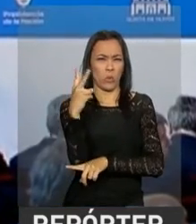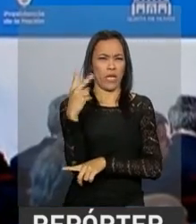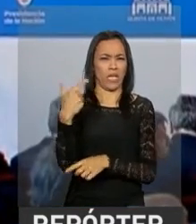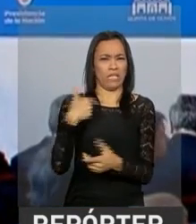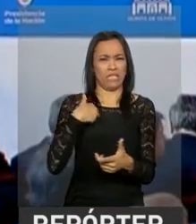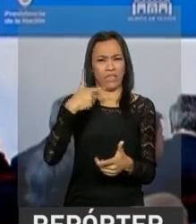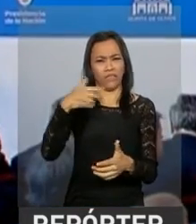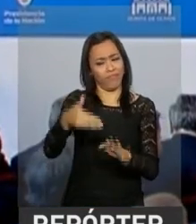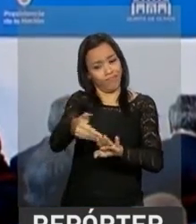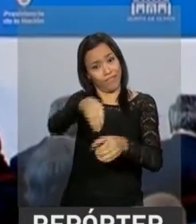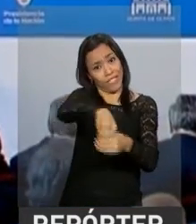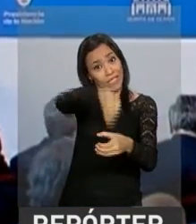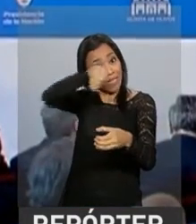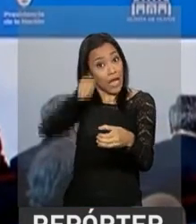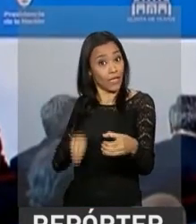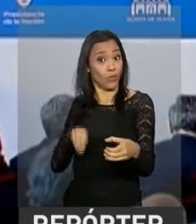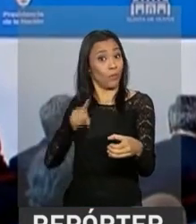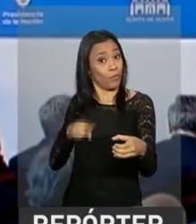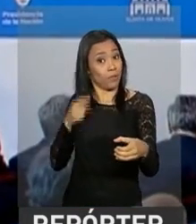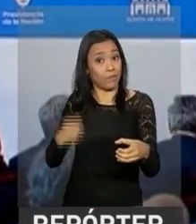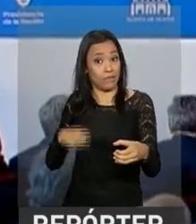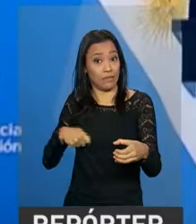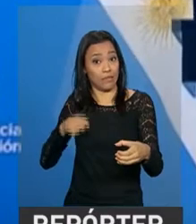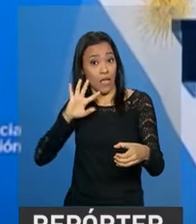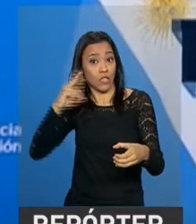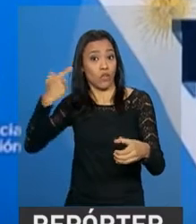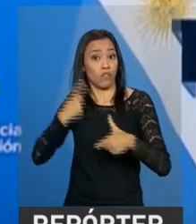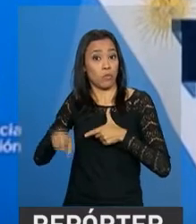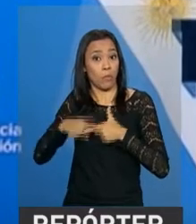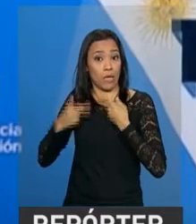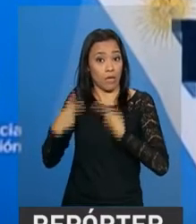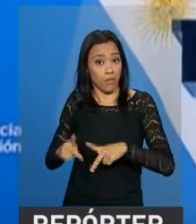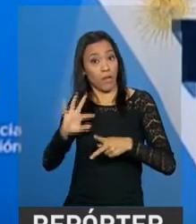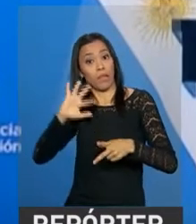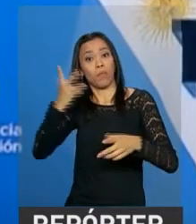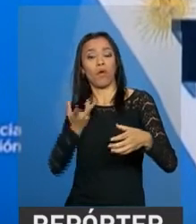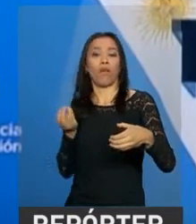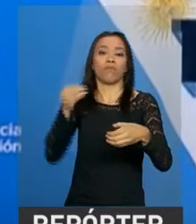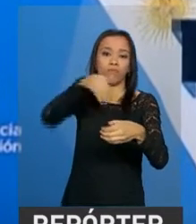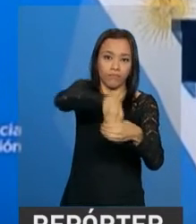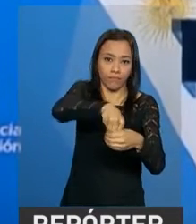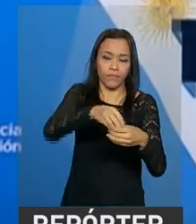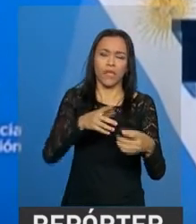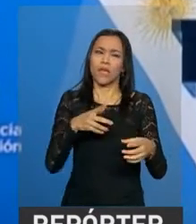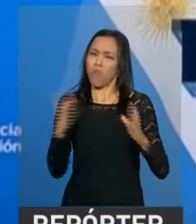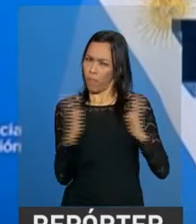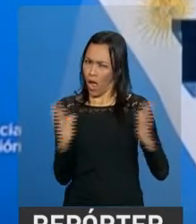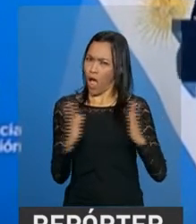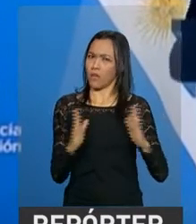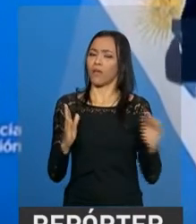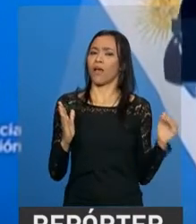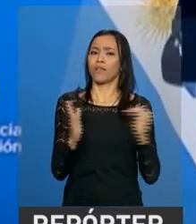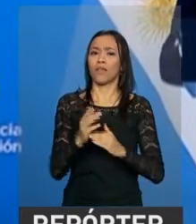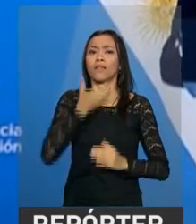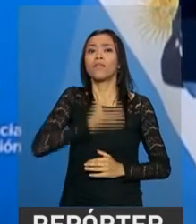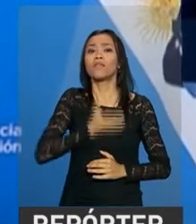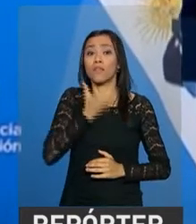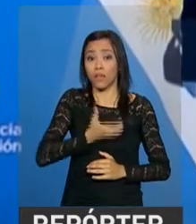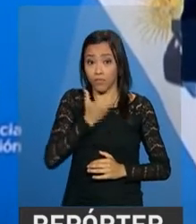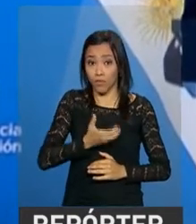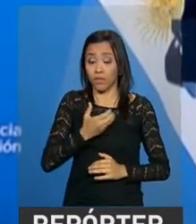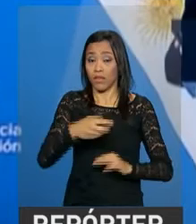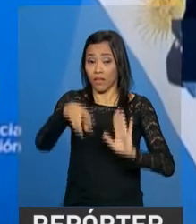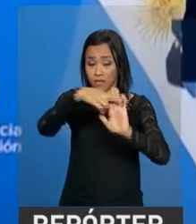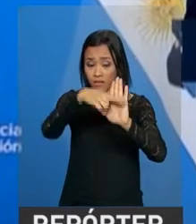os requisitos legais para integrar o Mercosul. Foi dado um prazo até o mês de dezembro para que essas